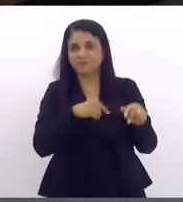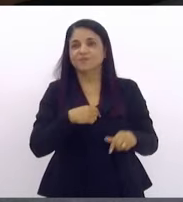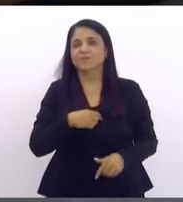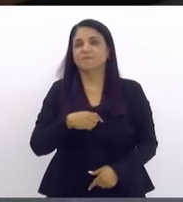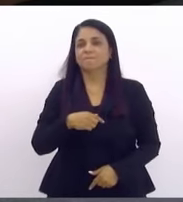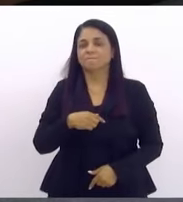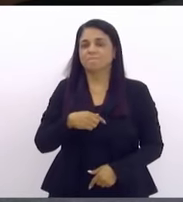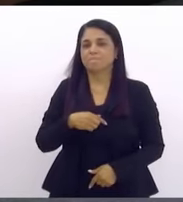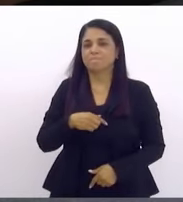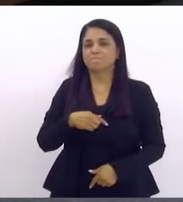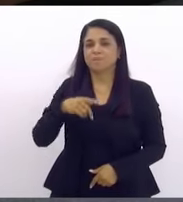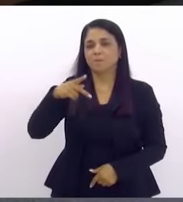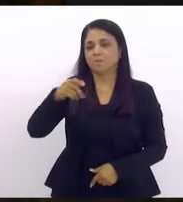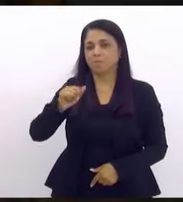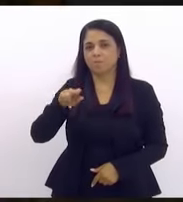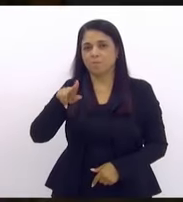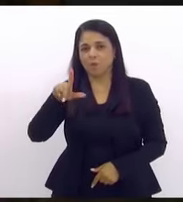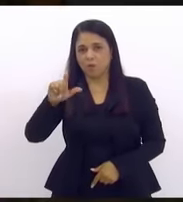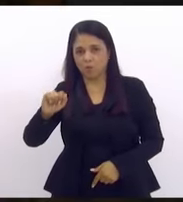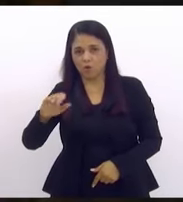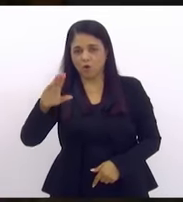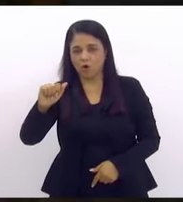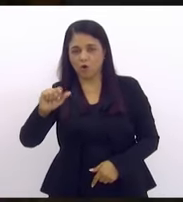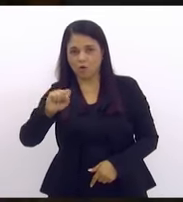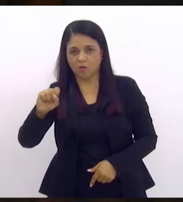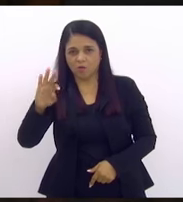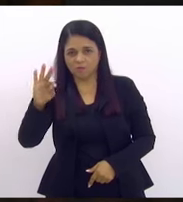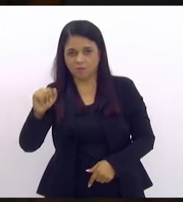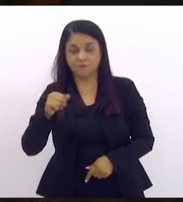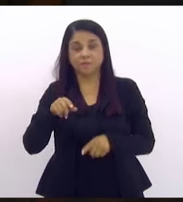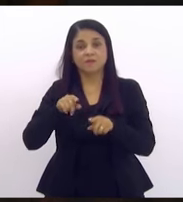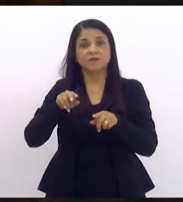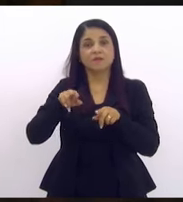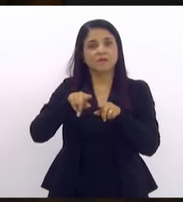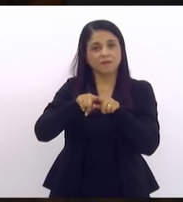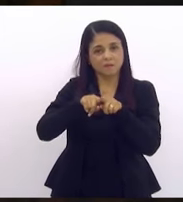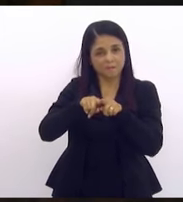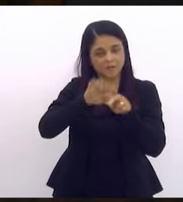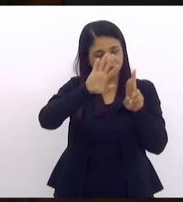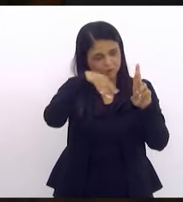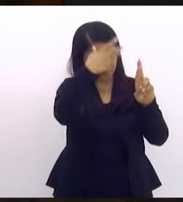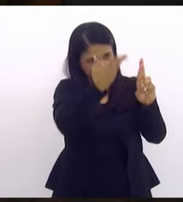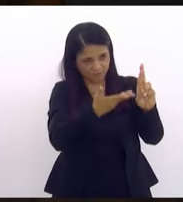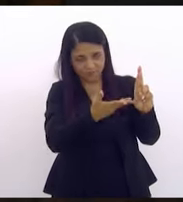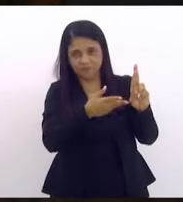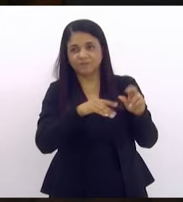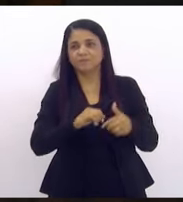homenageado Paula da Costa alemão Ferreira irmã do